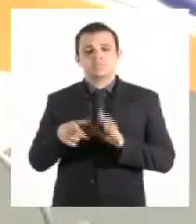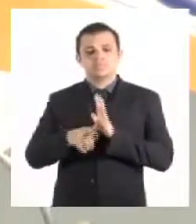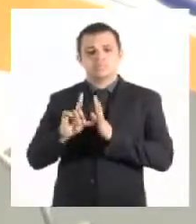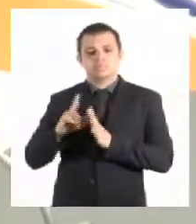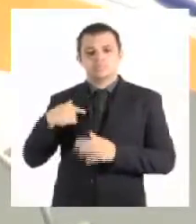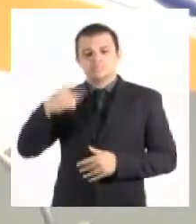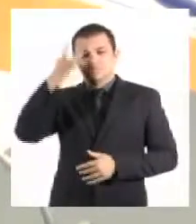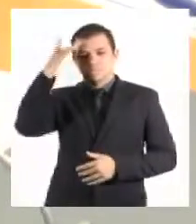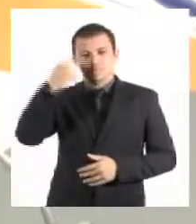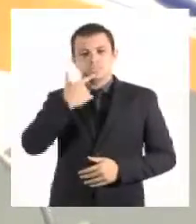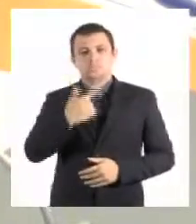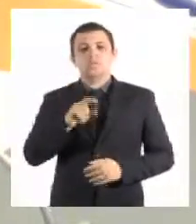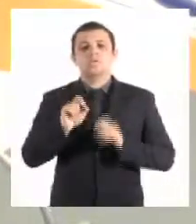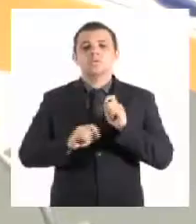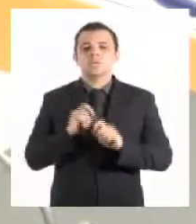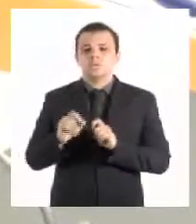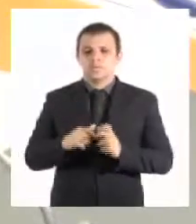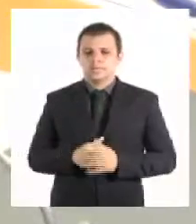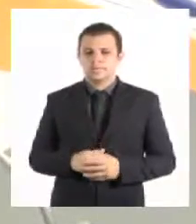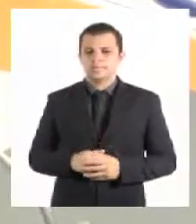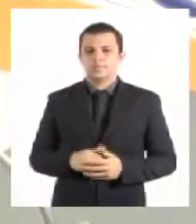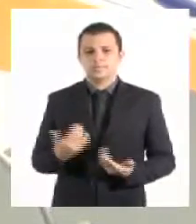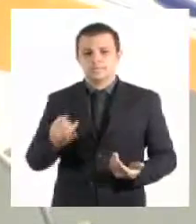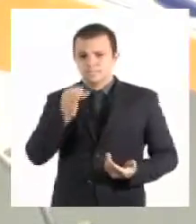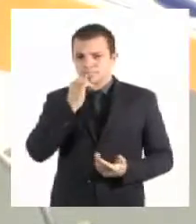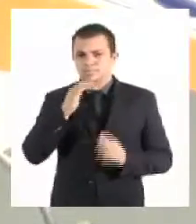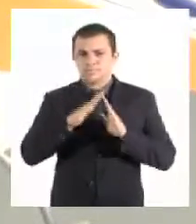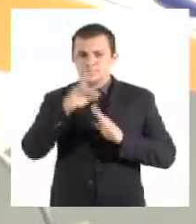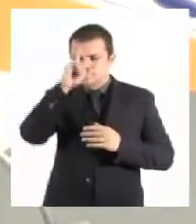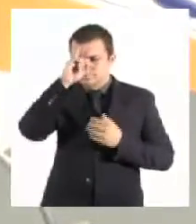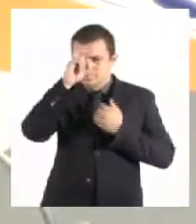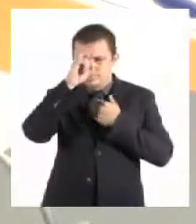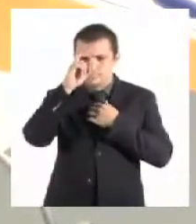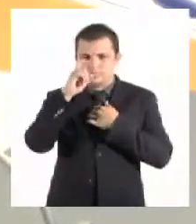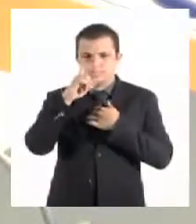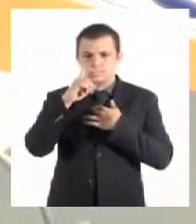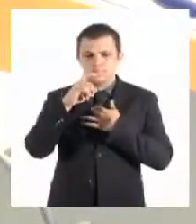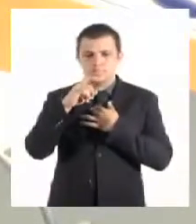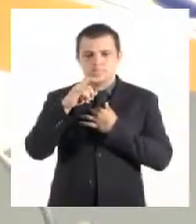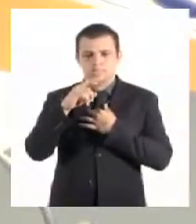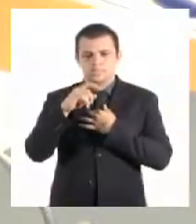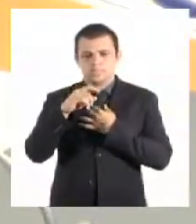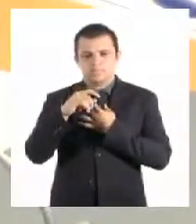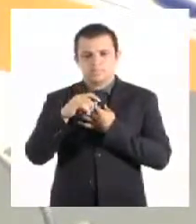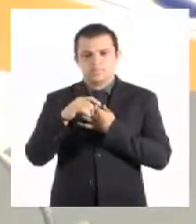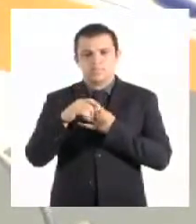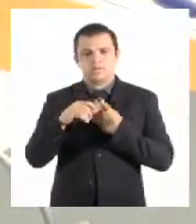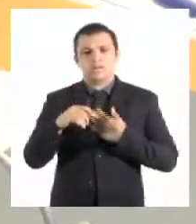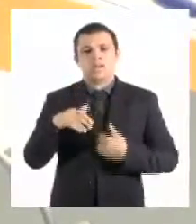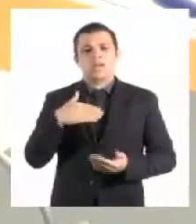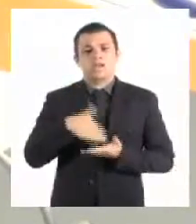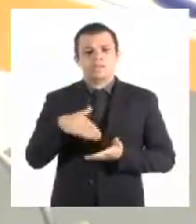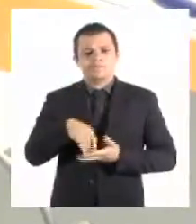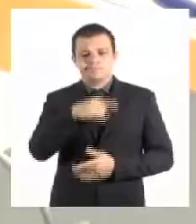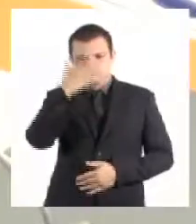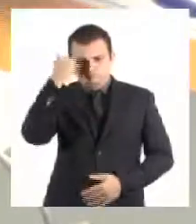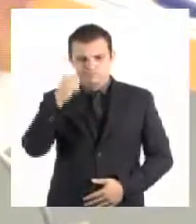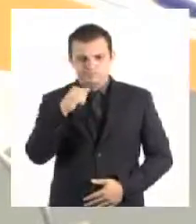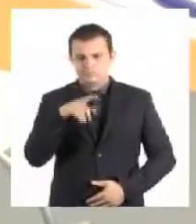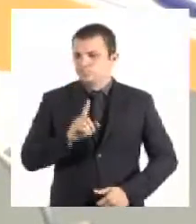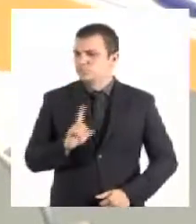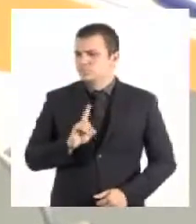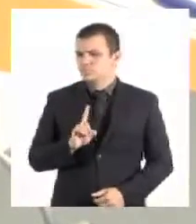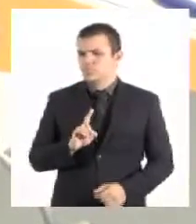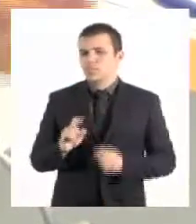anterior, o que se faz com o hospital? Não é o secretário que tem que saber, a decisão é dos comitês,